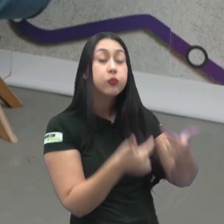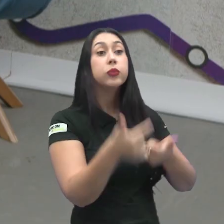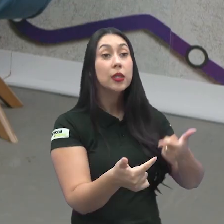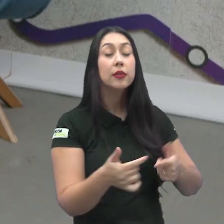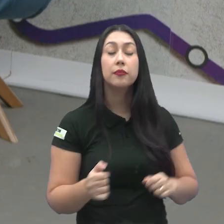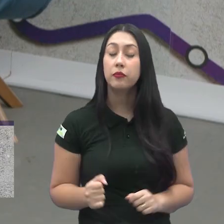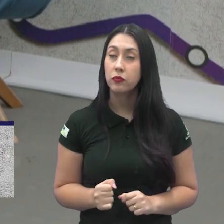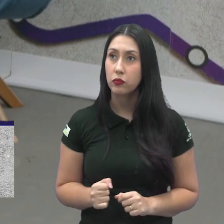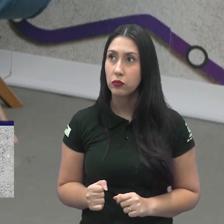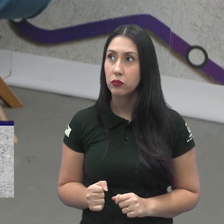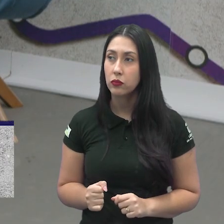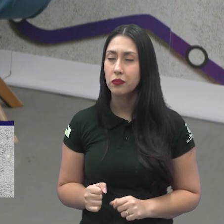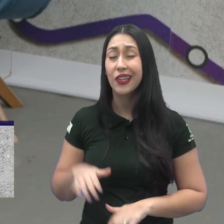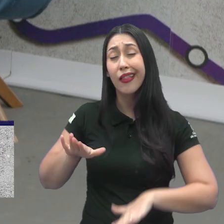área?